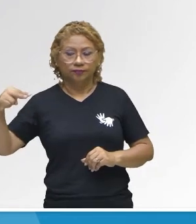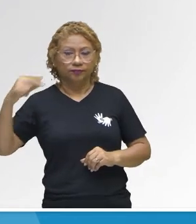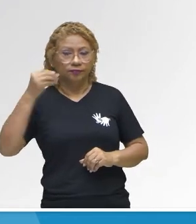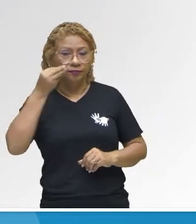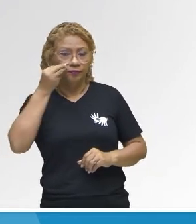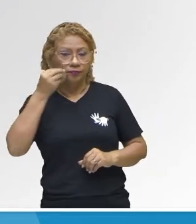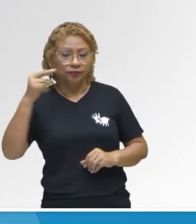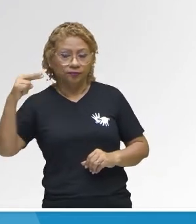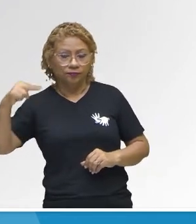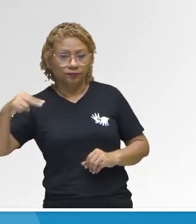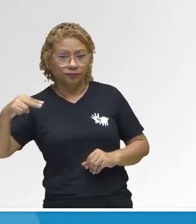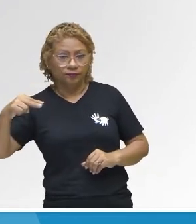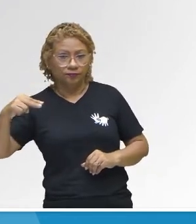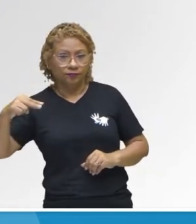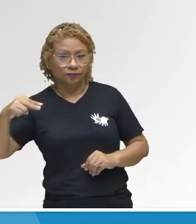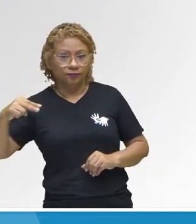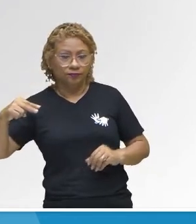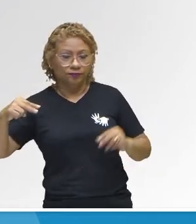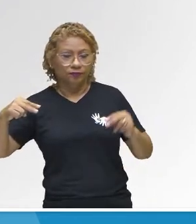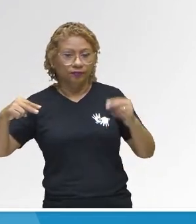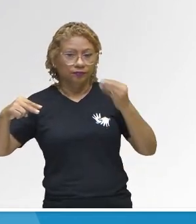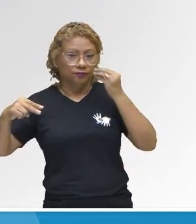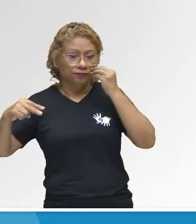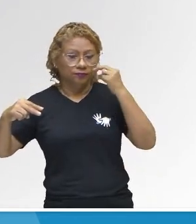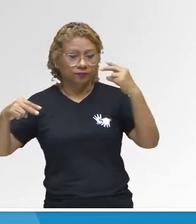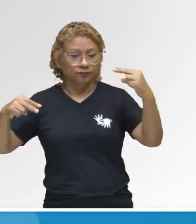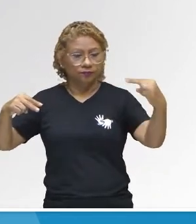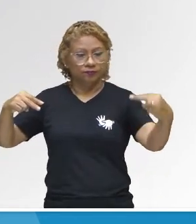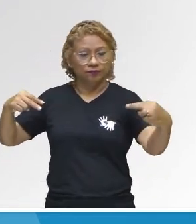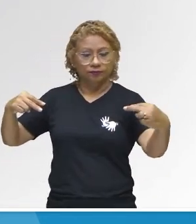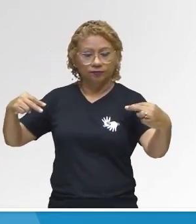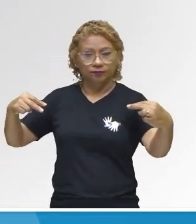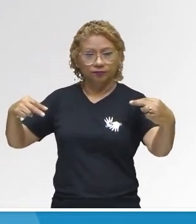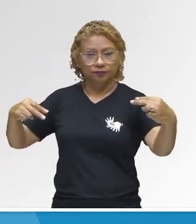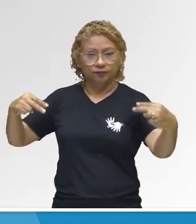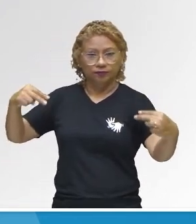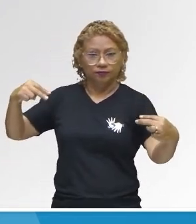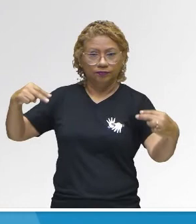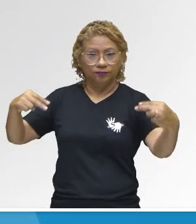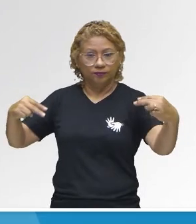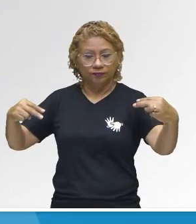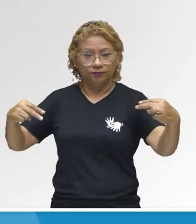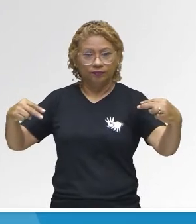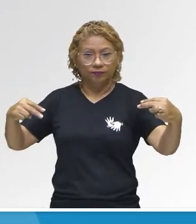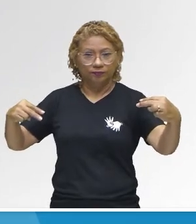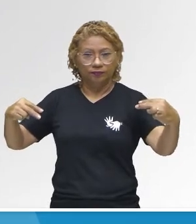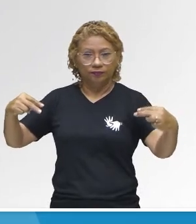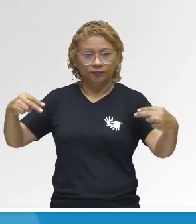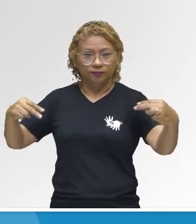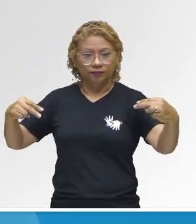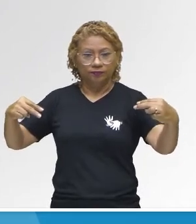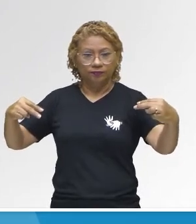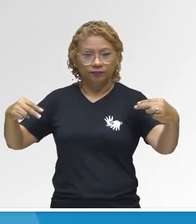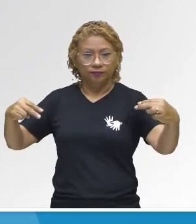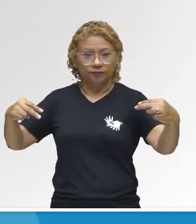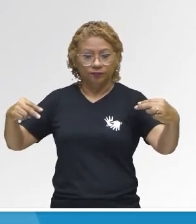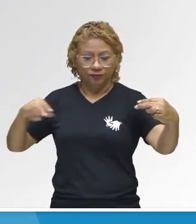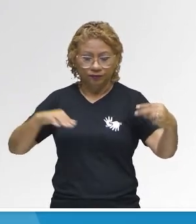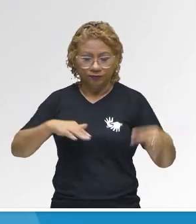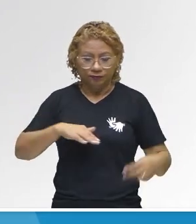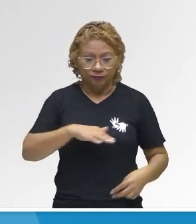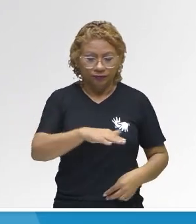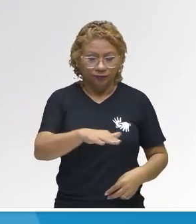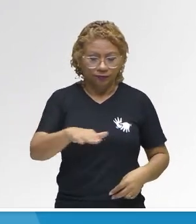né? Vamos imaginar uma parede. Aqui, nesse outro plano, é como se fosse o chão. Como é que